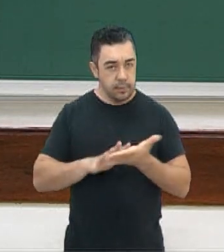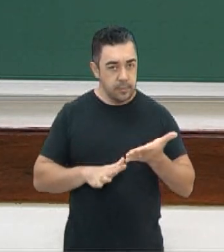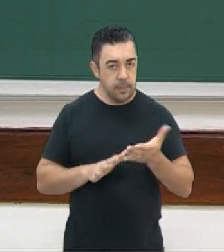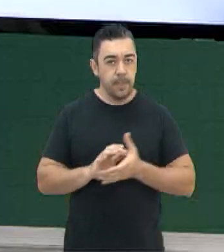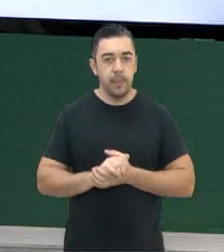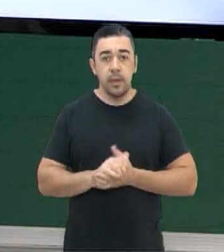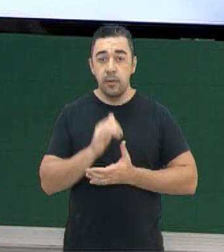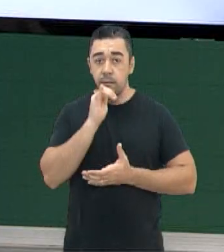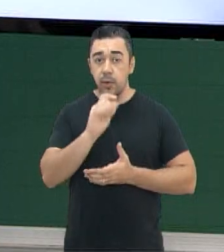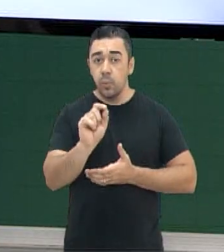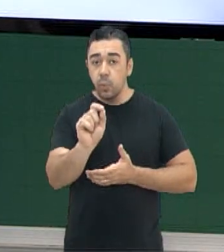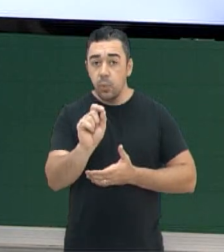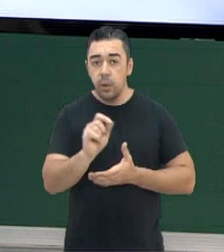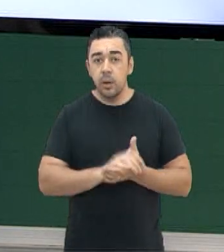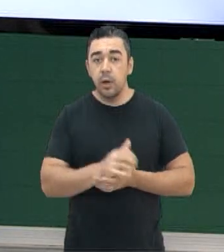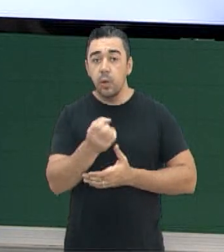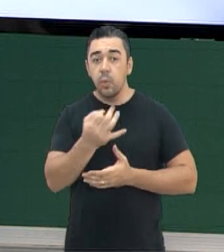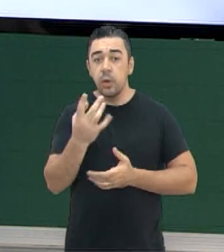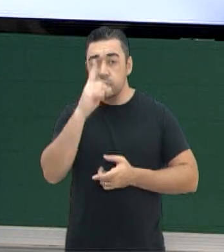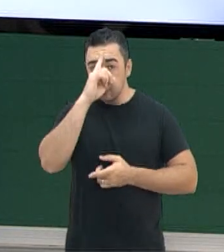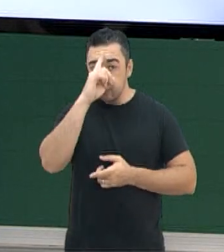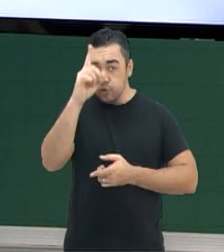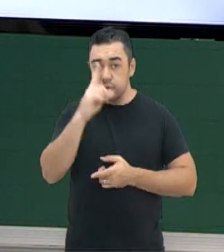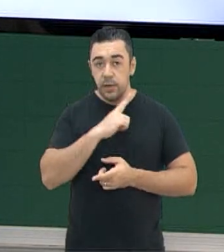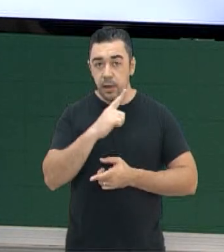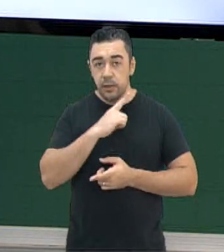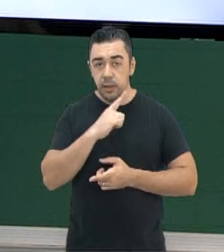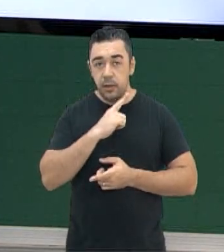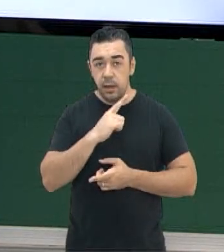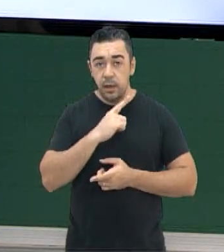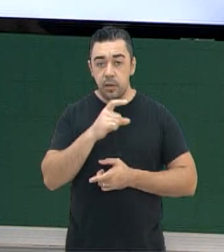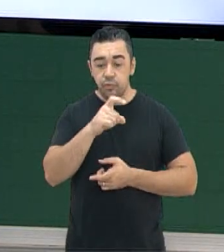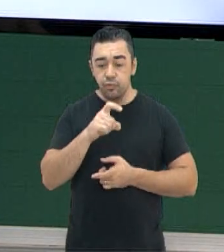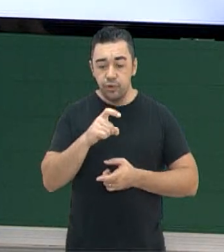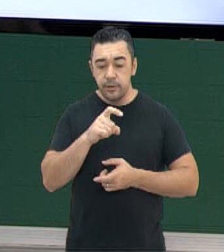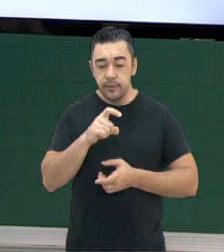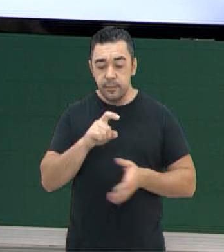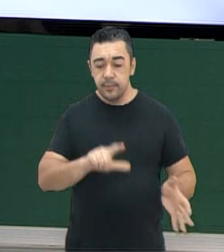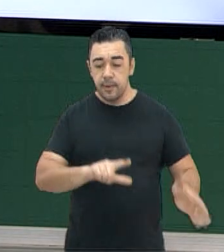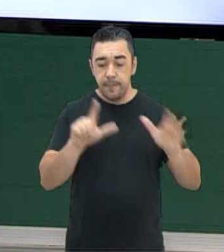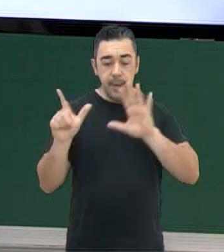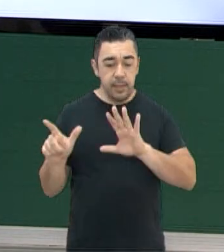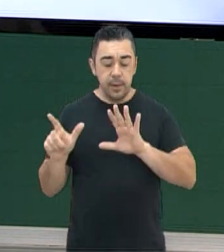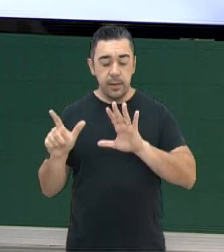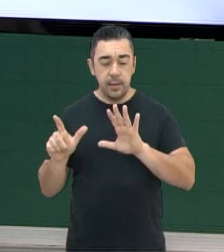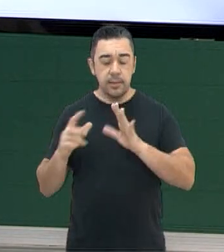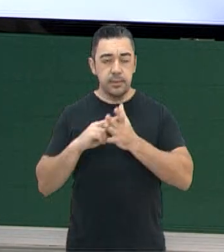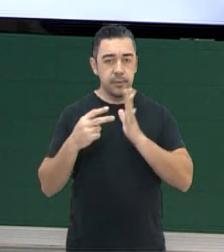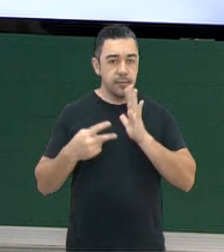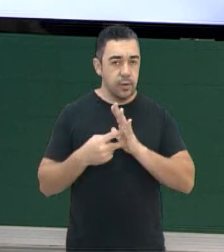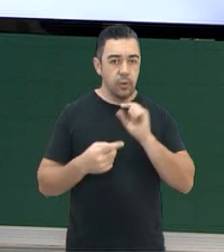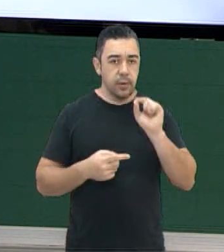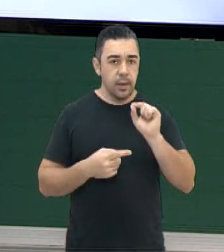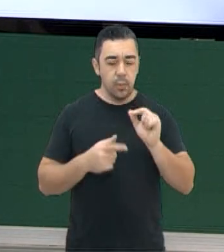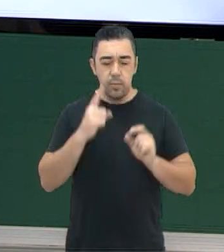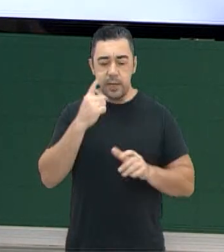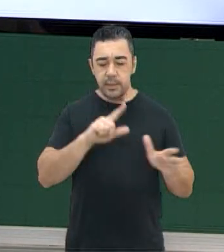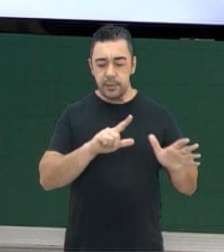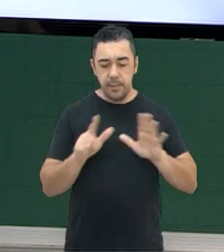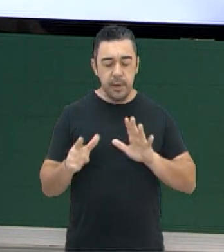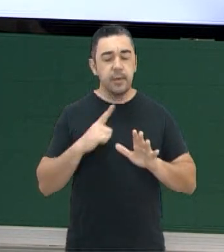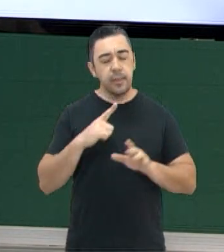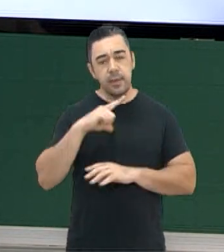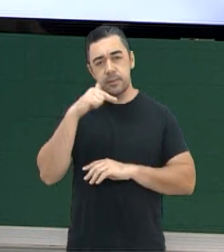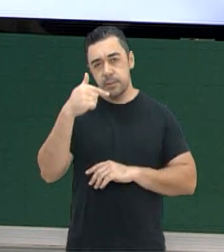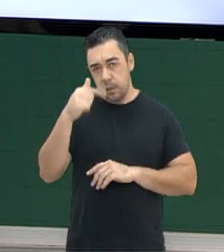dizendo o quê? Quantos dias há em um período de x semanas? Eu sei que uma semana tem quantos dias?